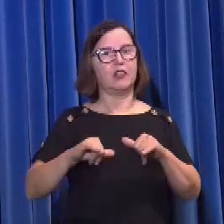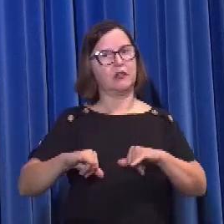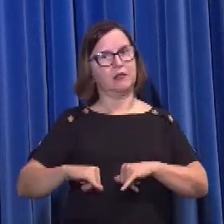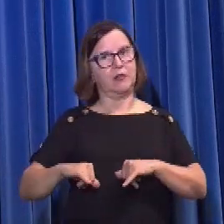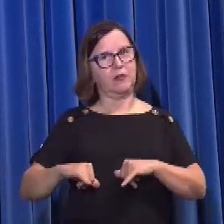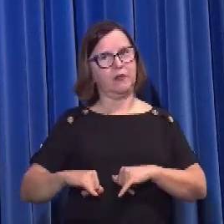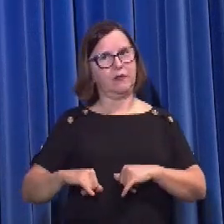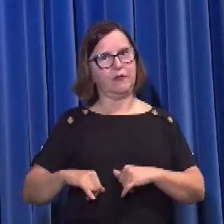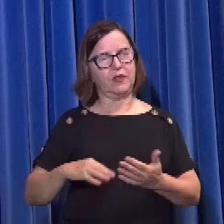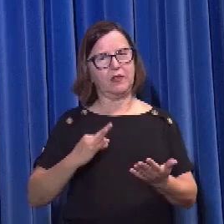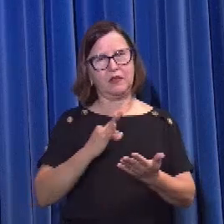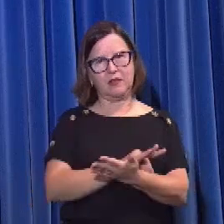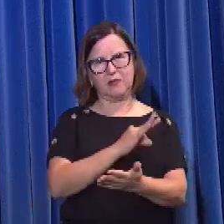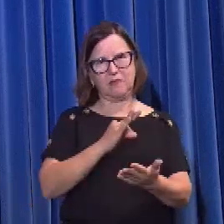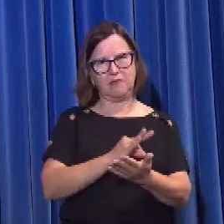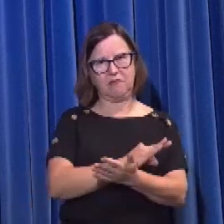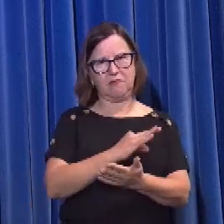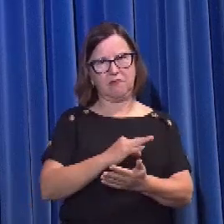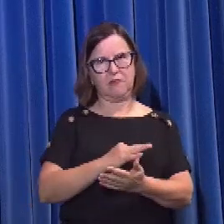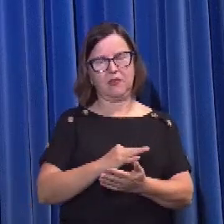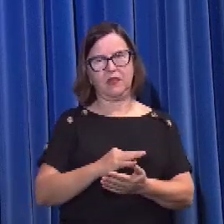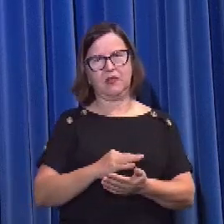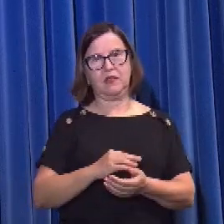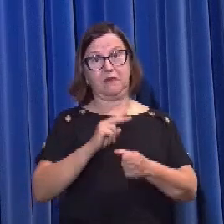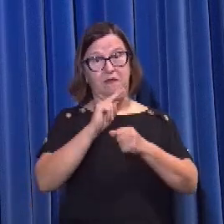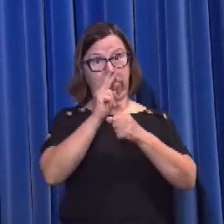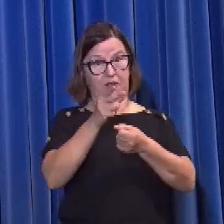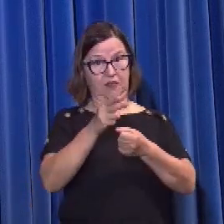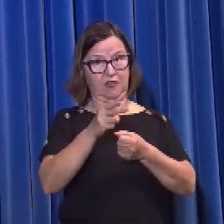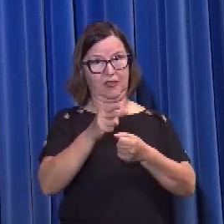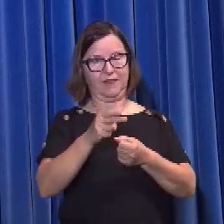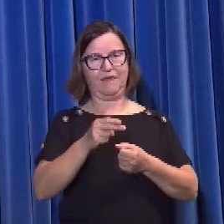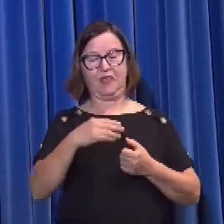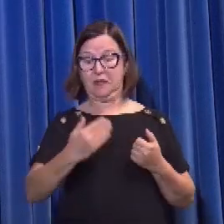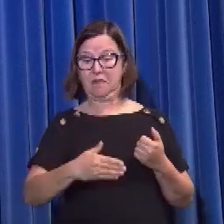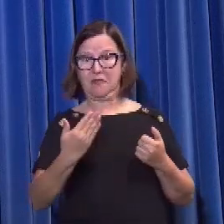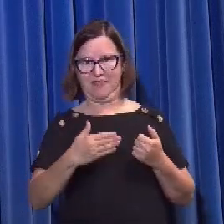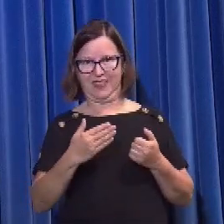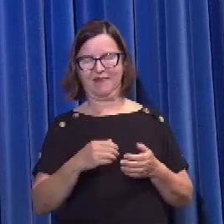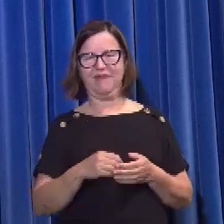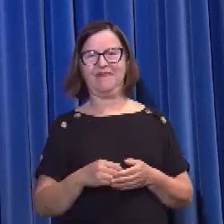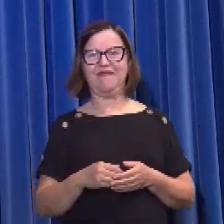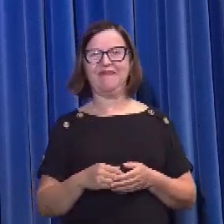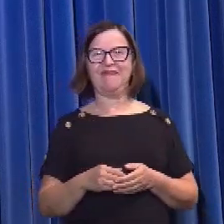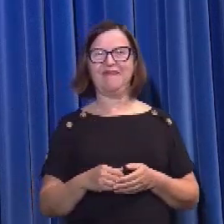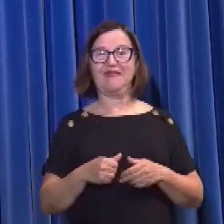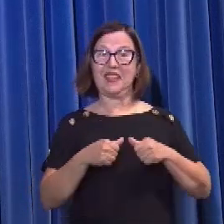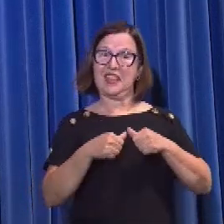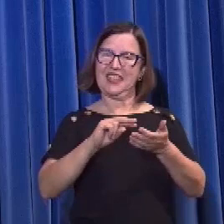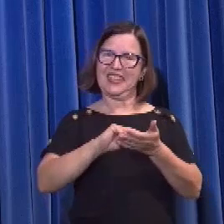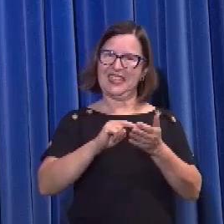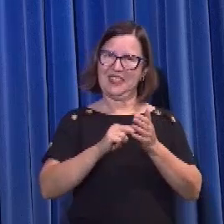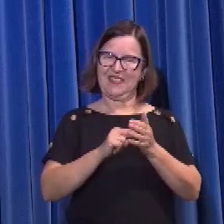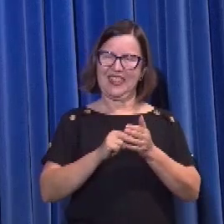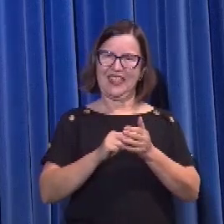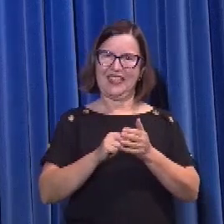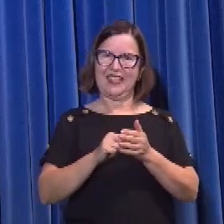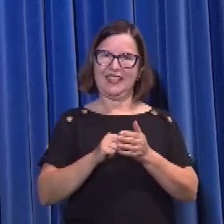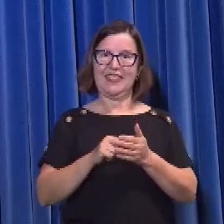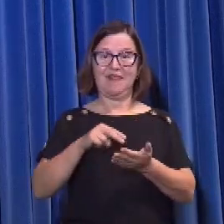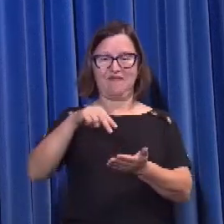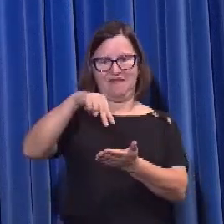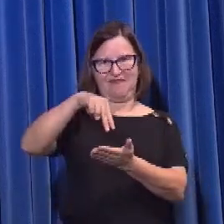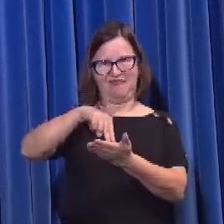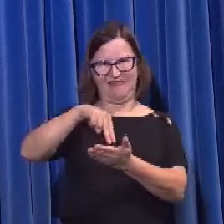sofrer, aguentar bravamente as provações. É esse o significado de